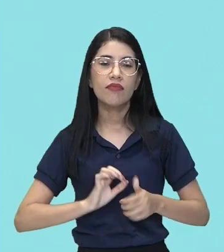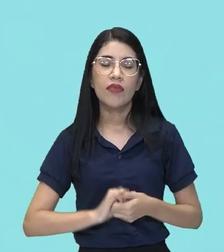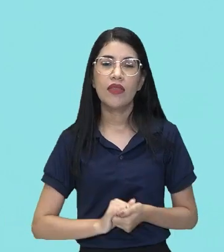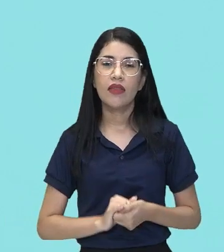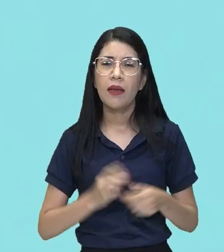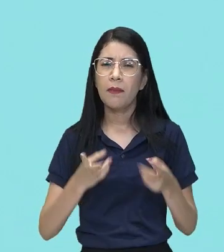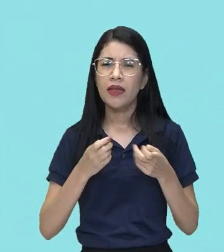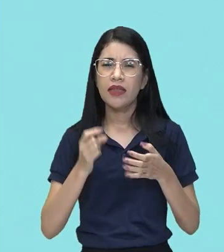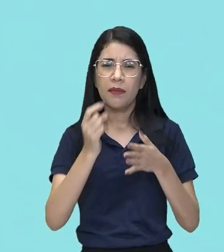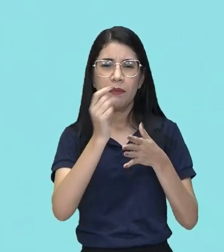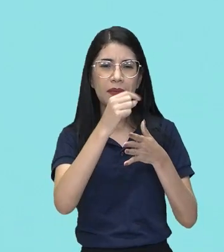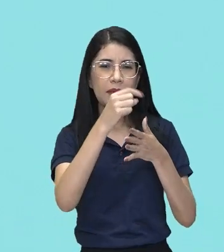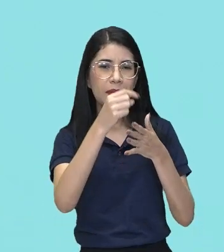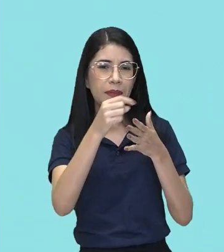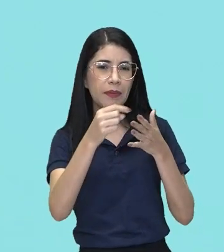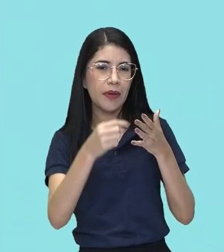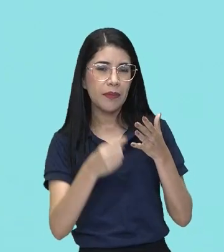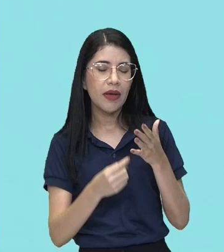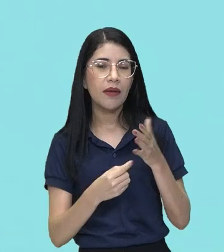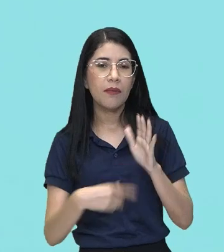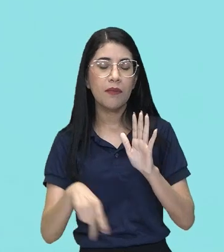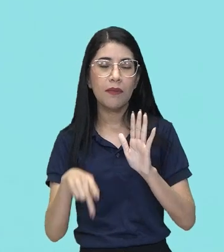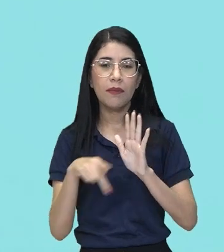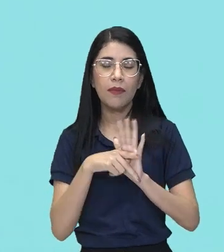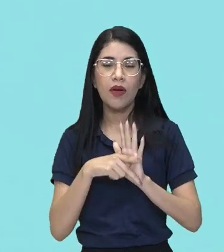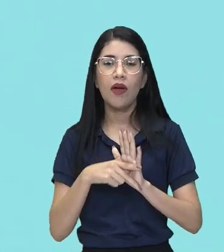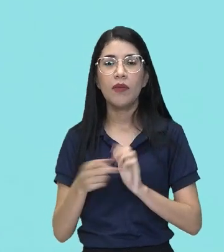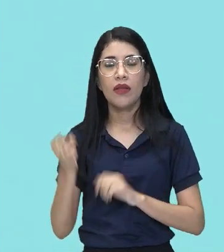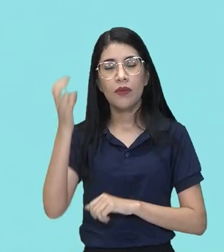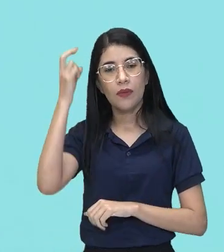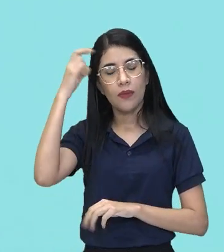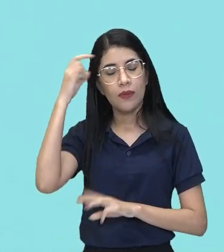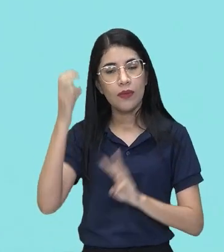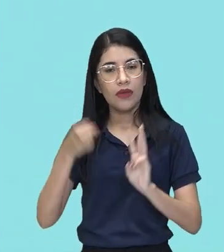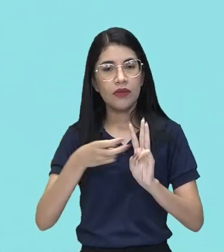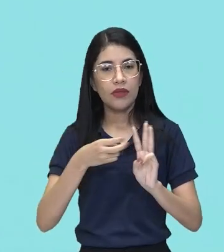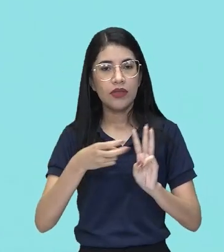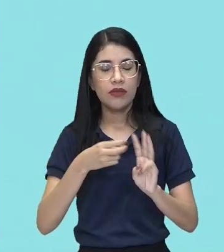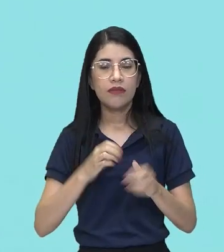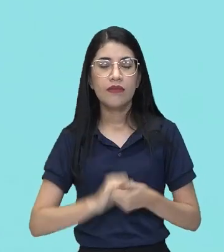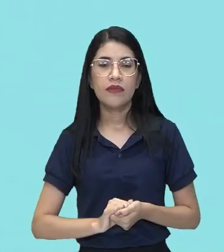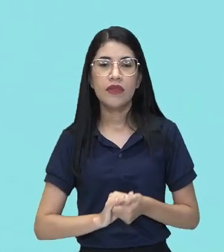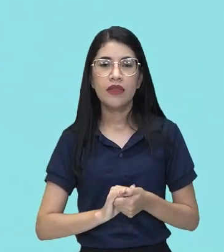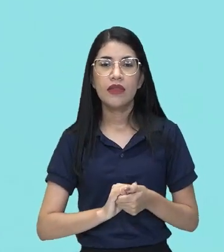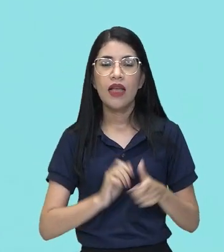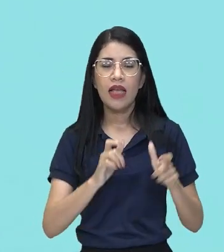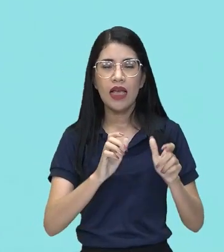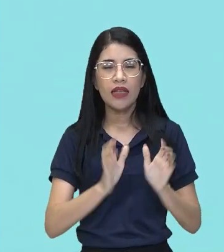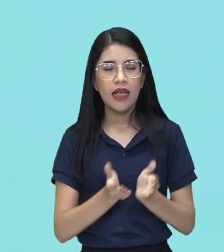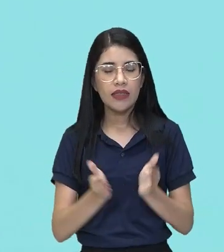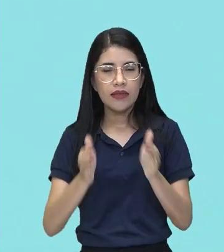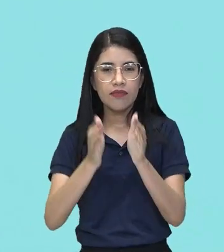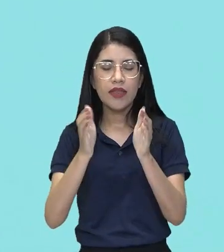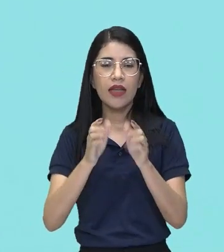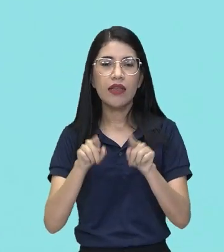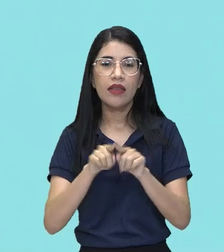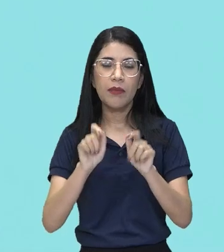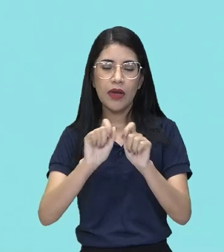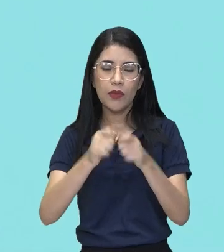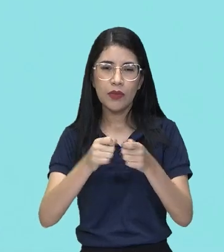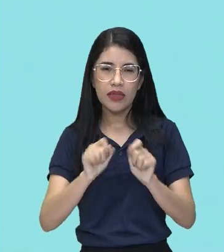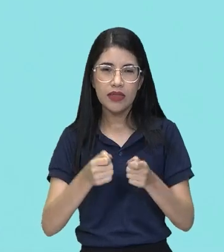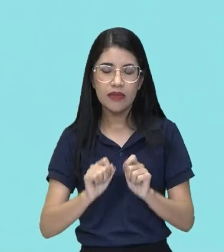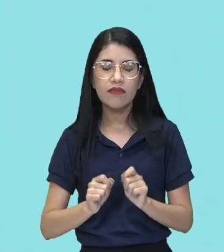quantos elementos pertencentes, né, à cultura indígena: cerâmica, trançado. Então,